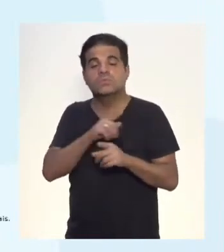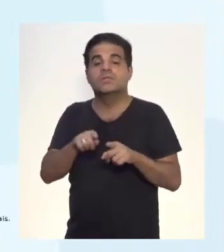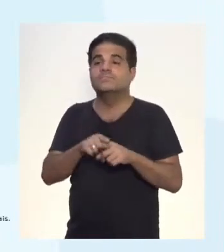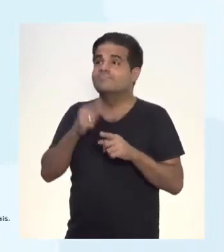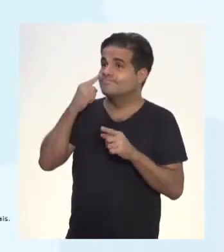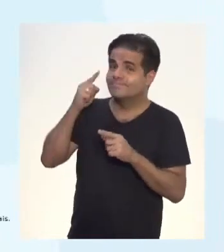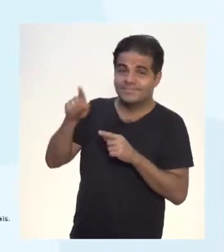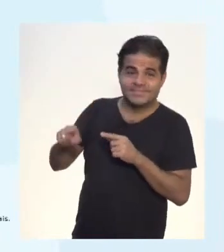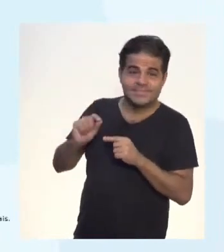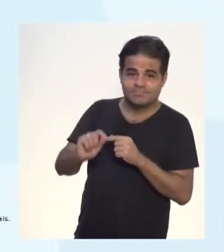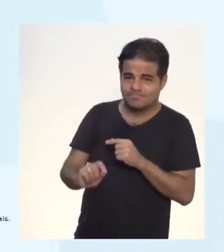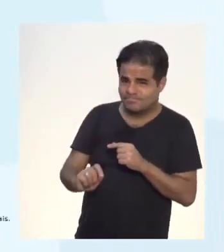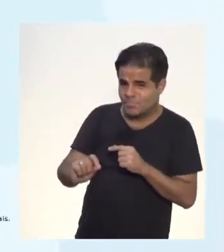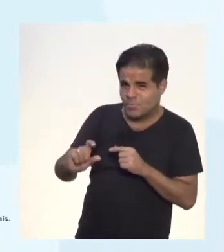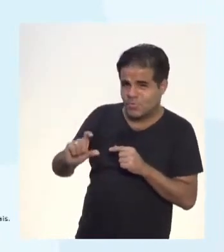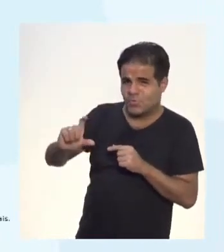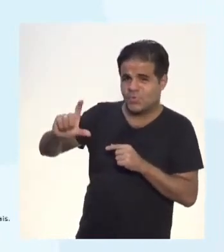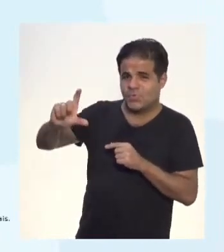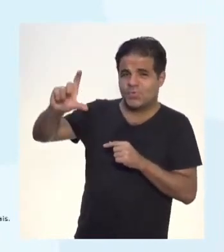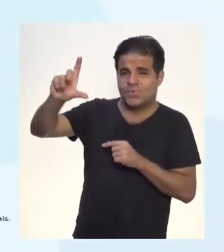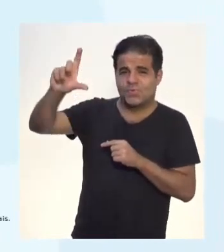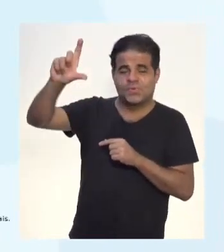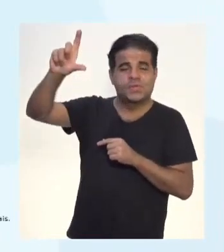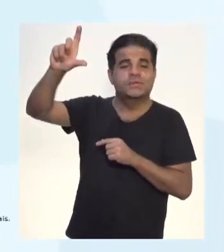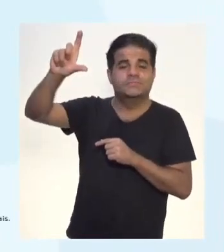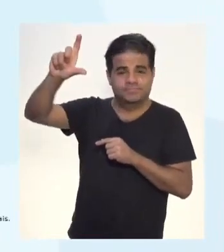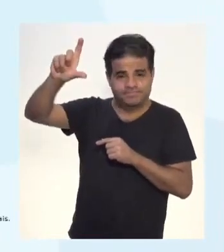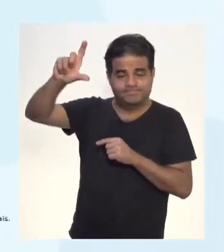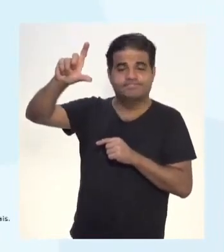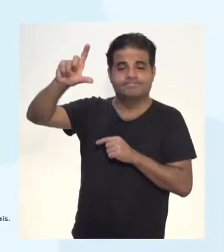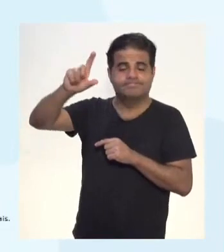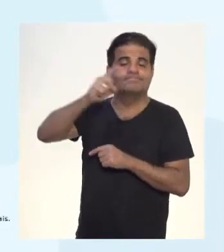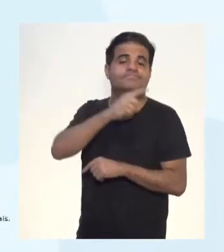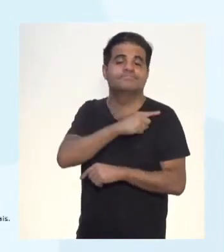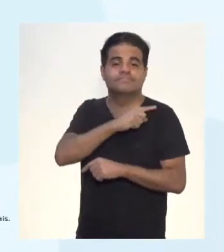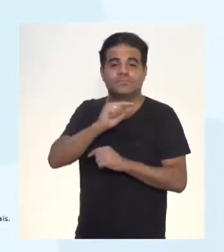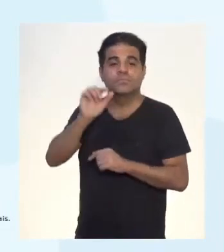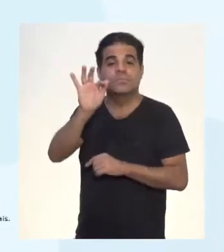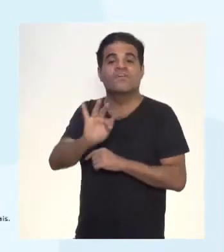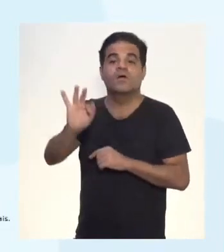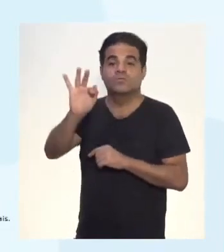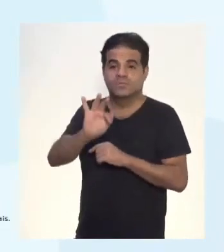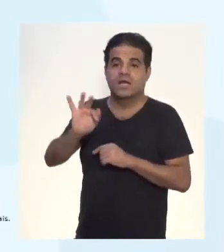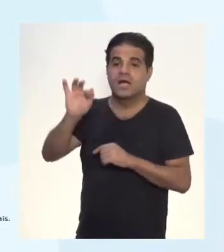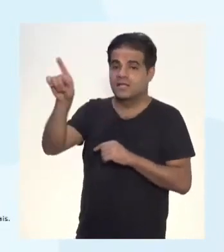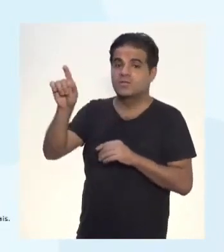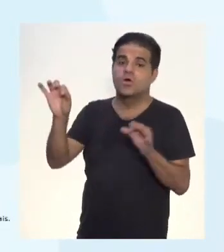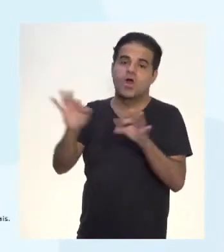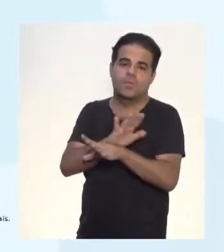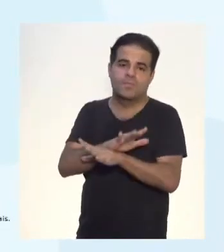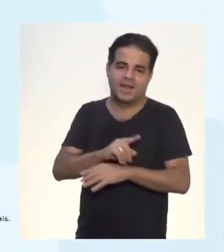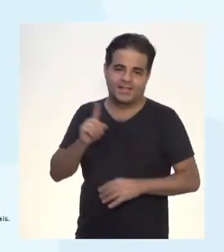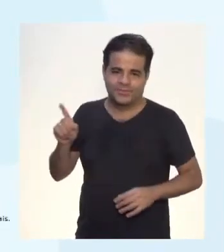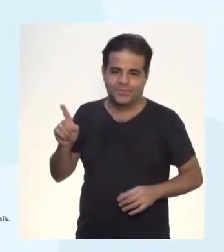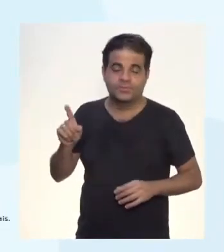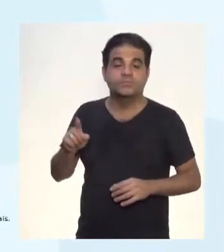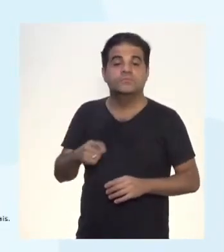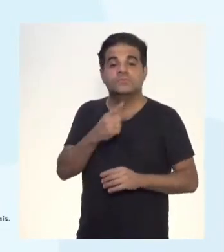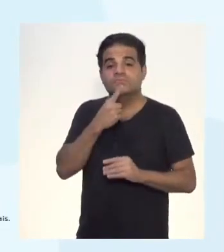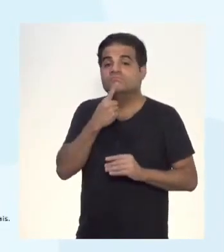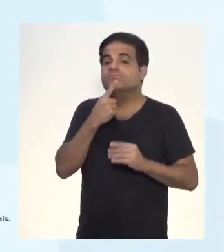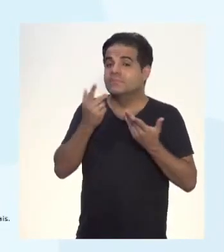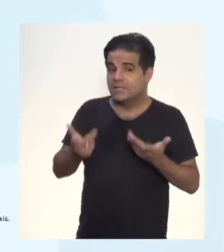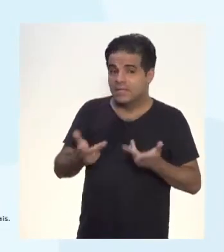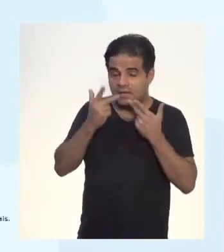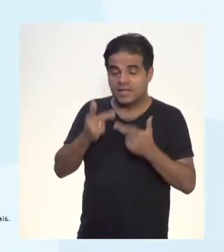olha esse salto para quando a gente fala sobre o ensino superior completo. Então, quando a gente fala